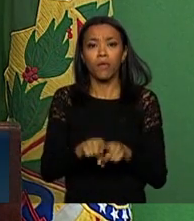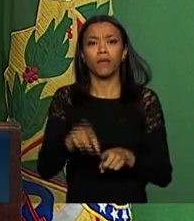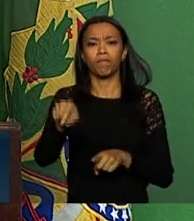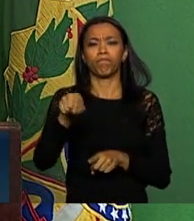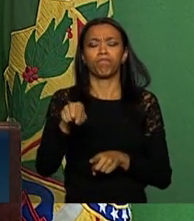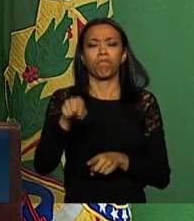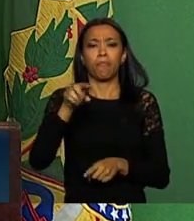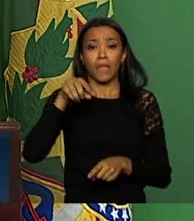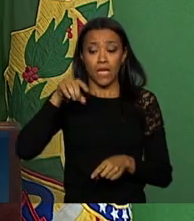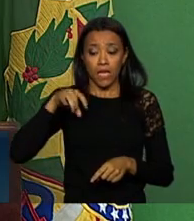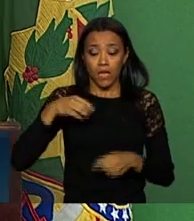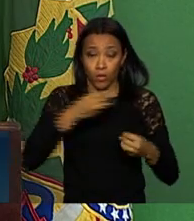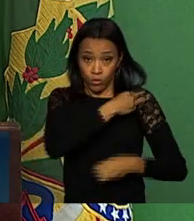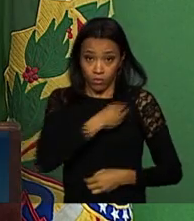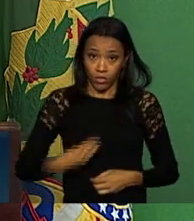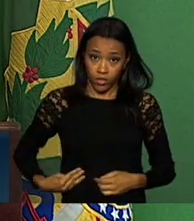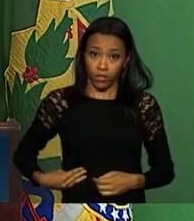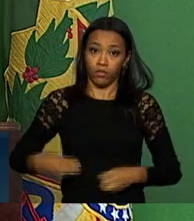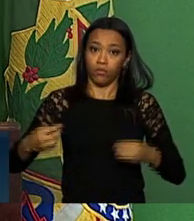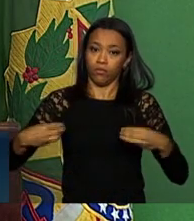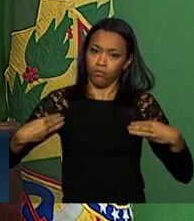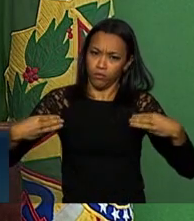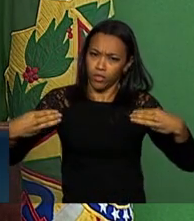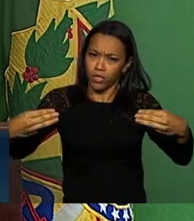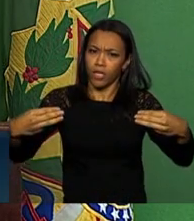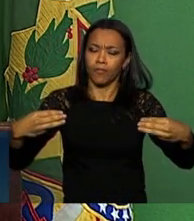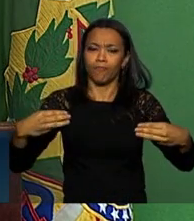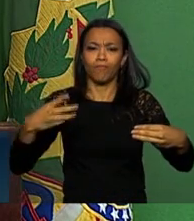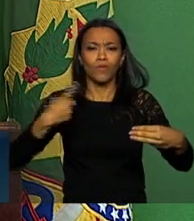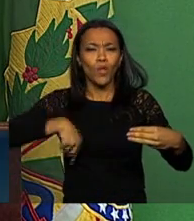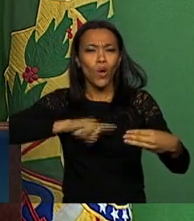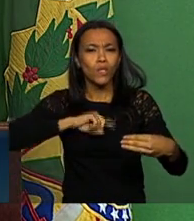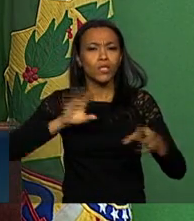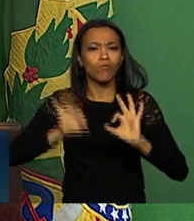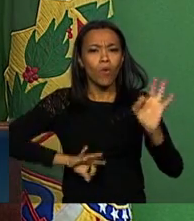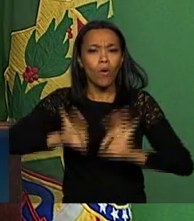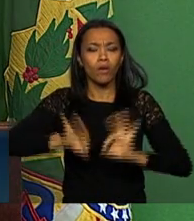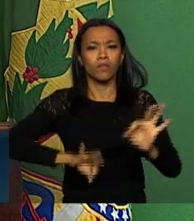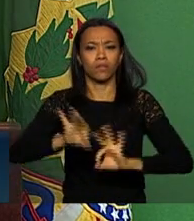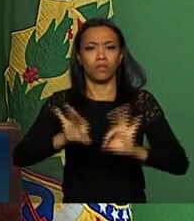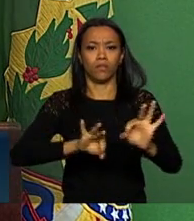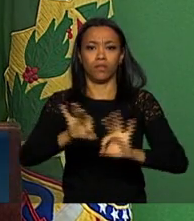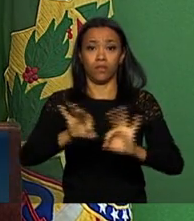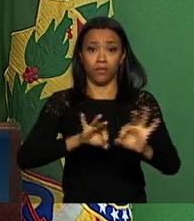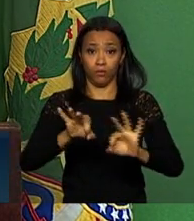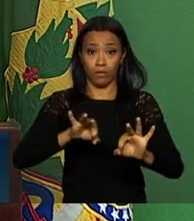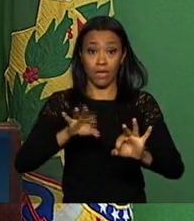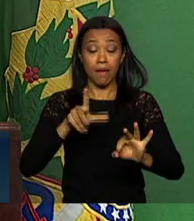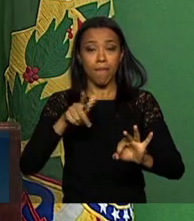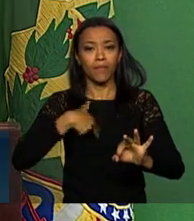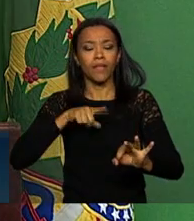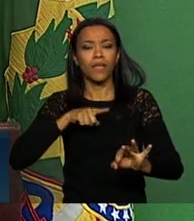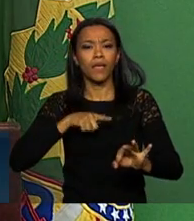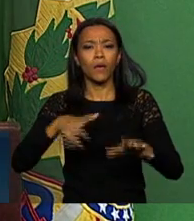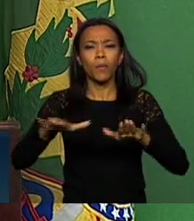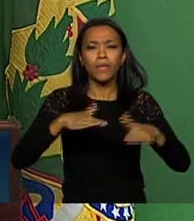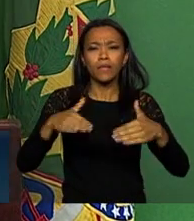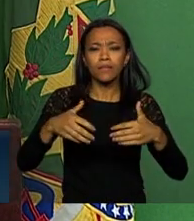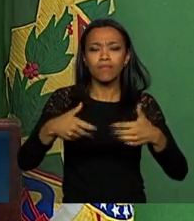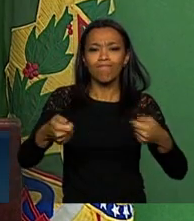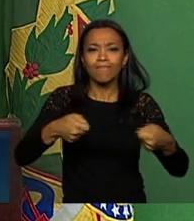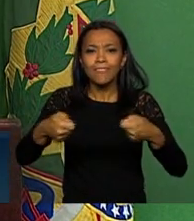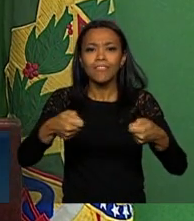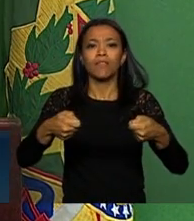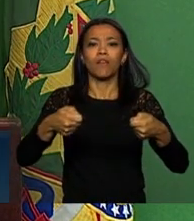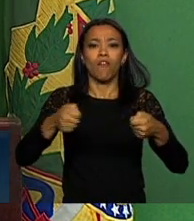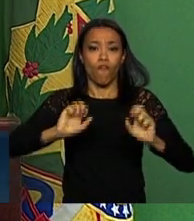dos Ministérios nós estamos tornando Nossa coalizão de governo mais equilibrada fortalecendo